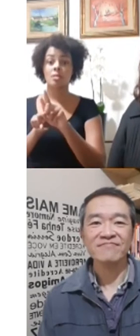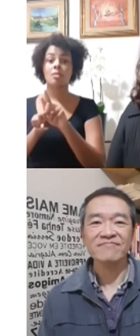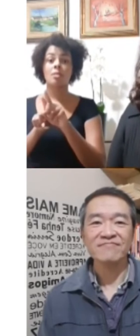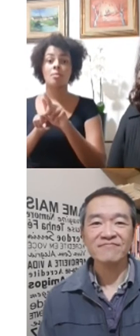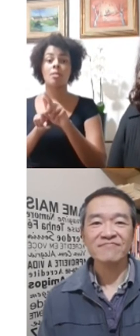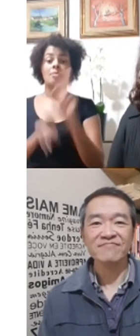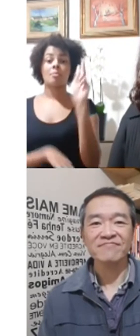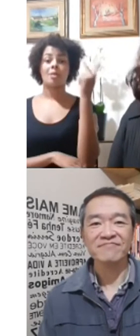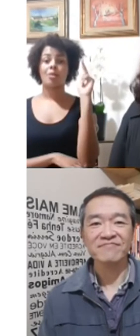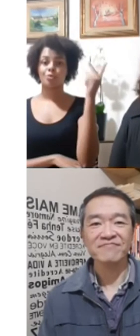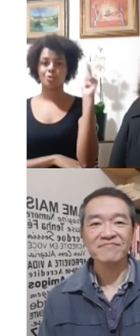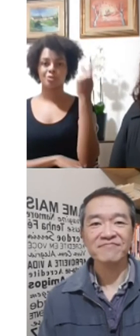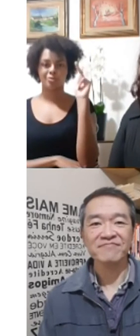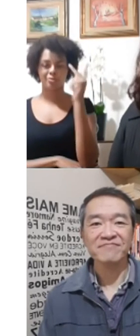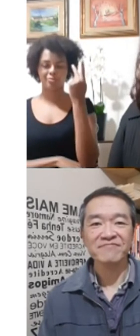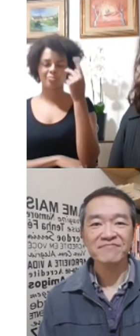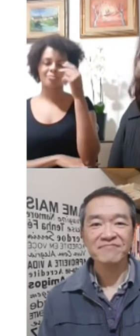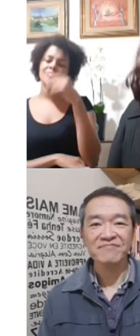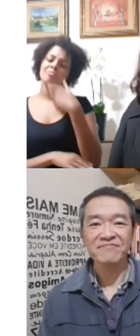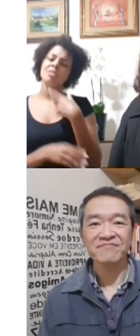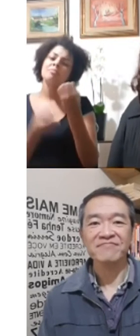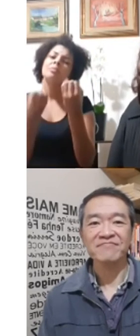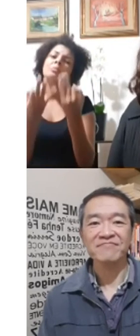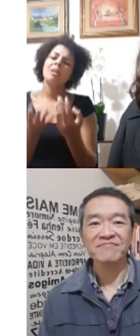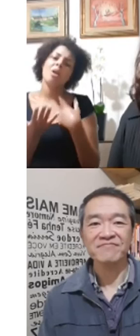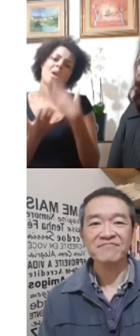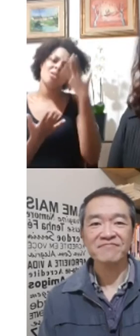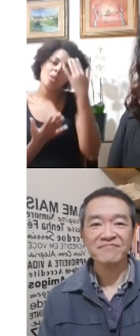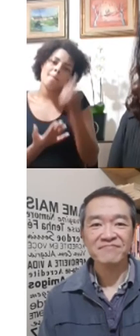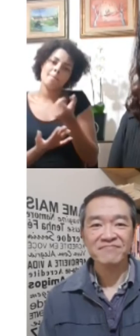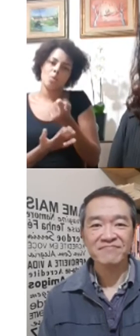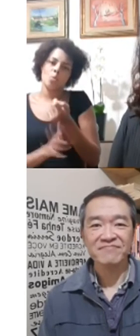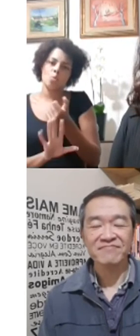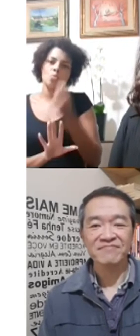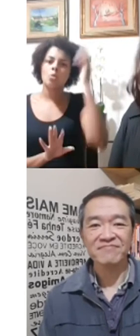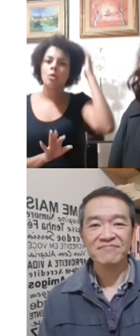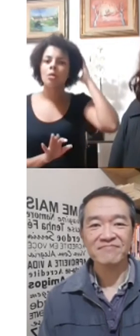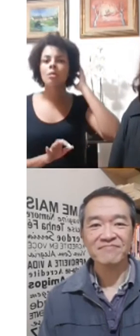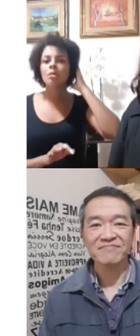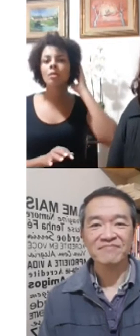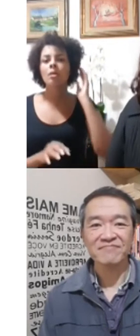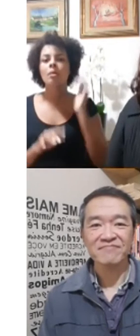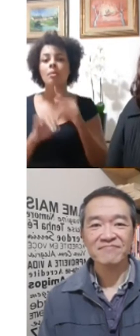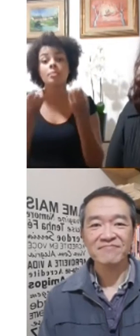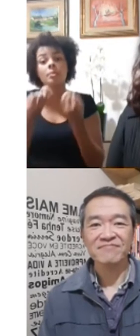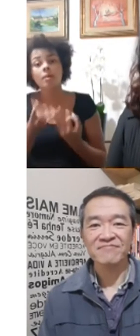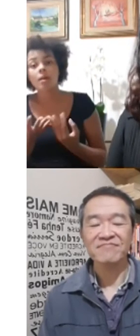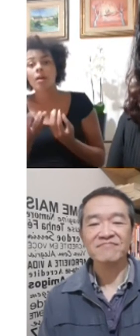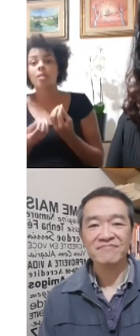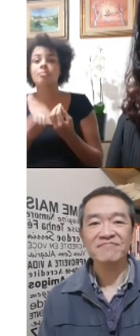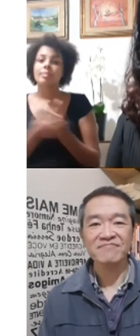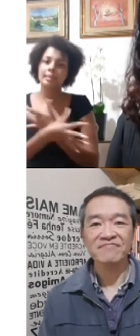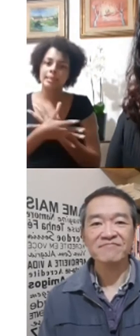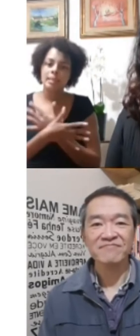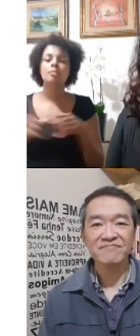Alfeld. Queria que você falasse um pouco. Eu sei que vimos bem pouco, vimos principalmente só o centro, né, e